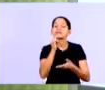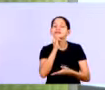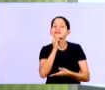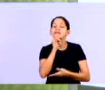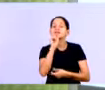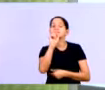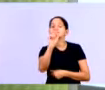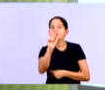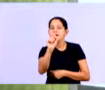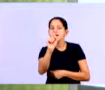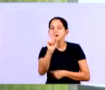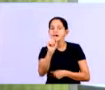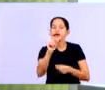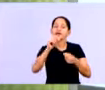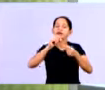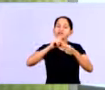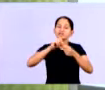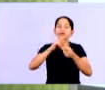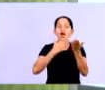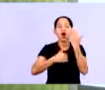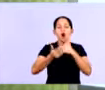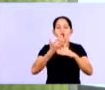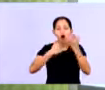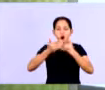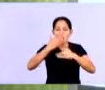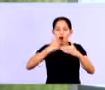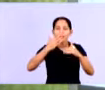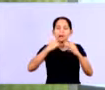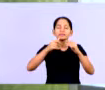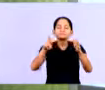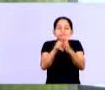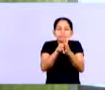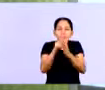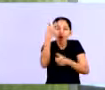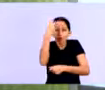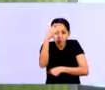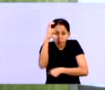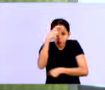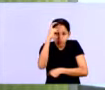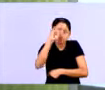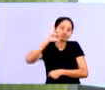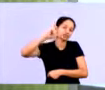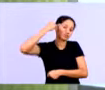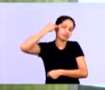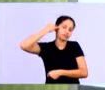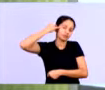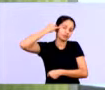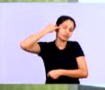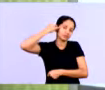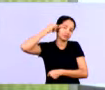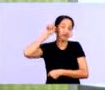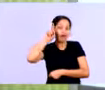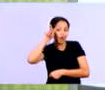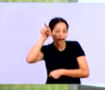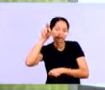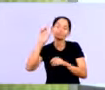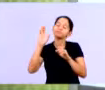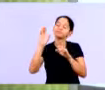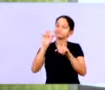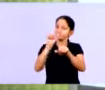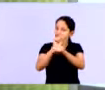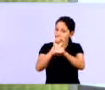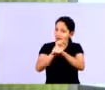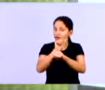temaqueria. Então, numa loja de comida japonesa. Naquele primeiro momento que a gente colocou em sala de aula, a gente investiu numa pizzaria, do qual o